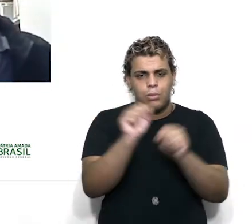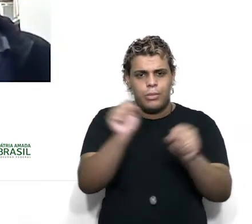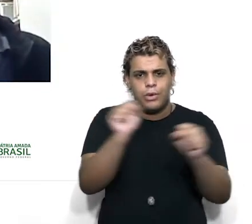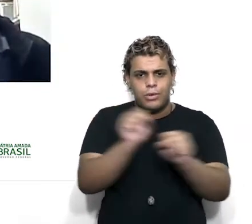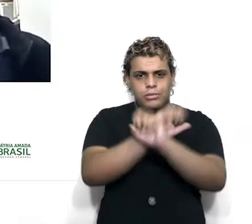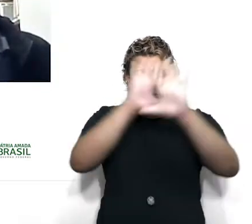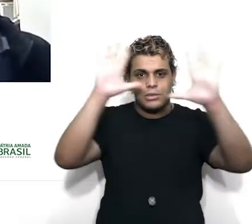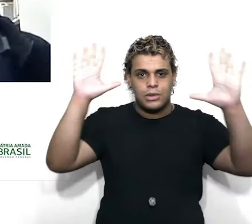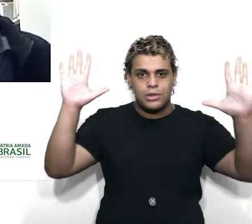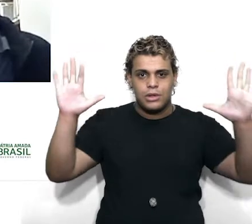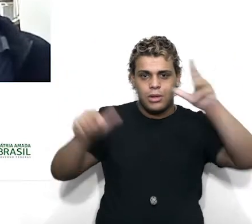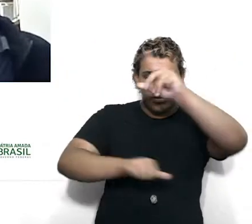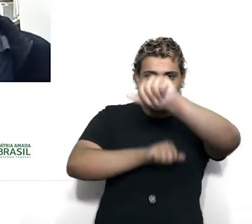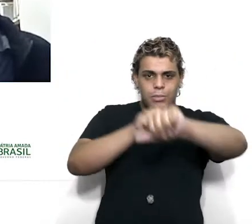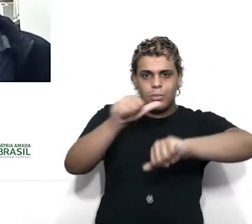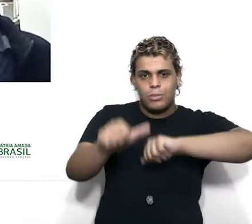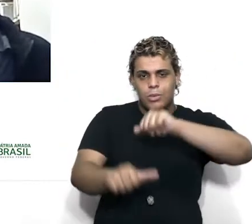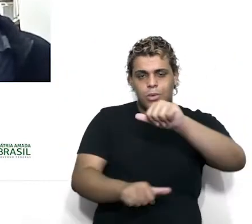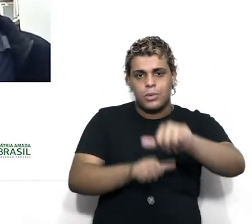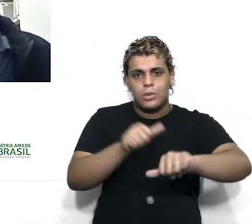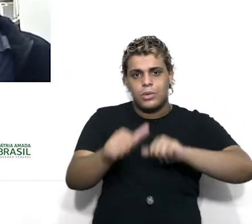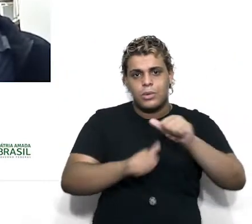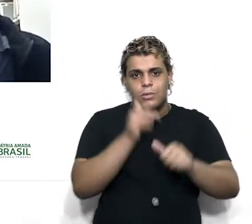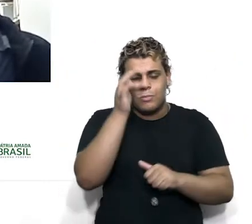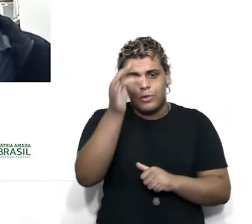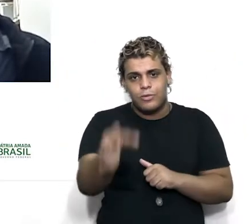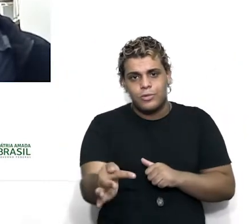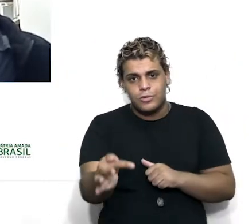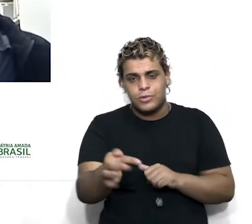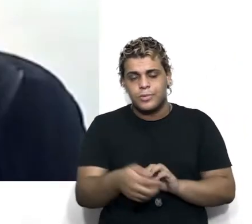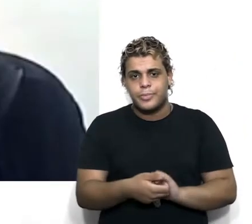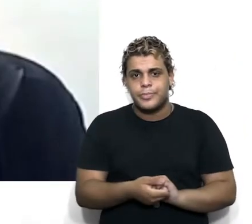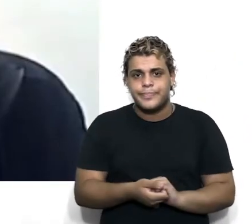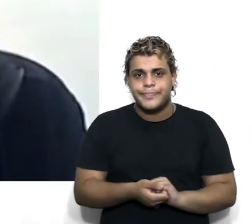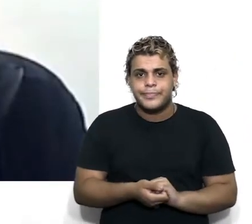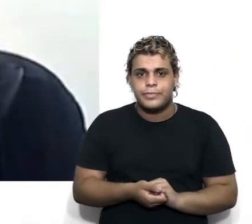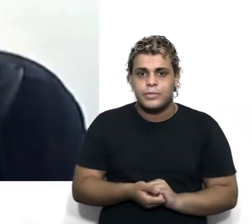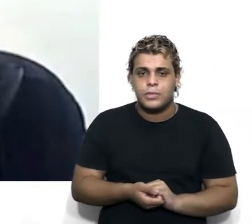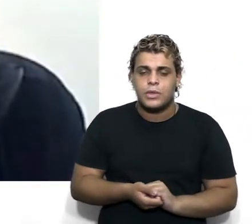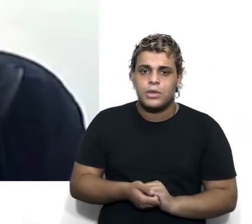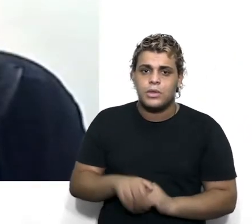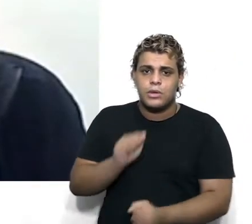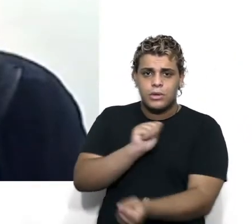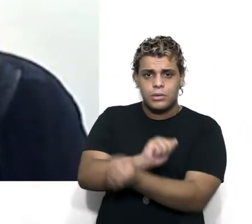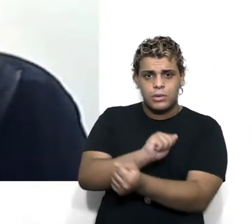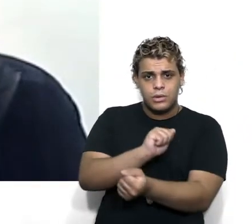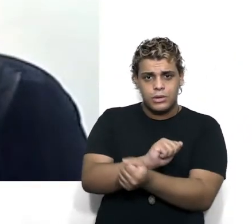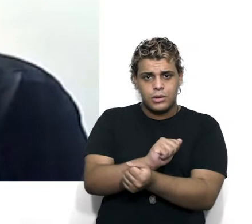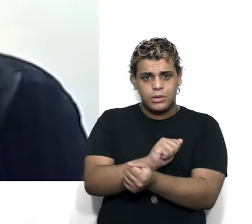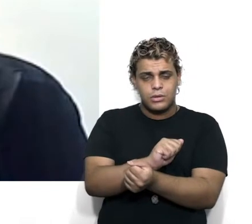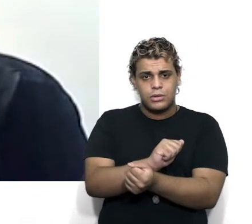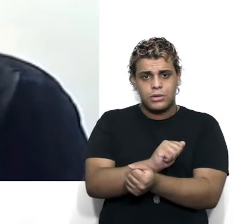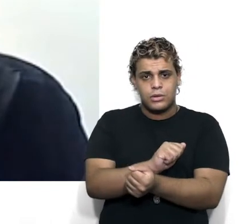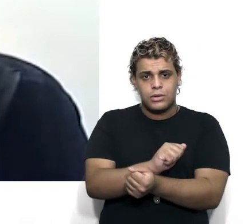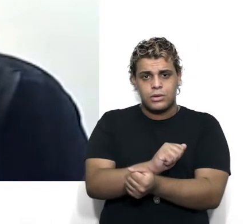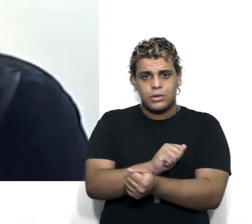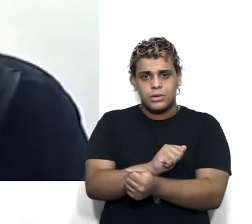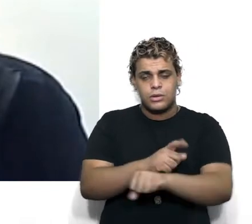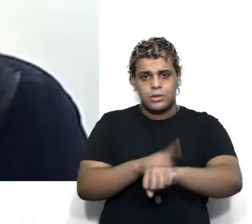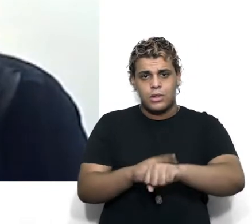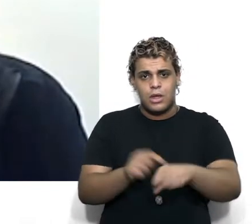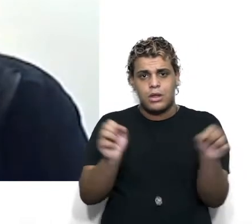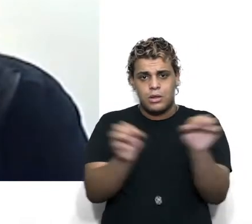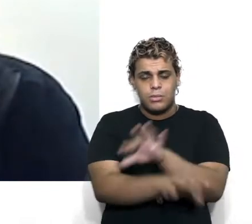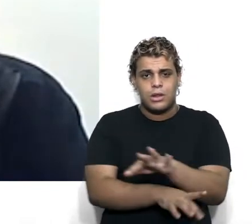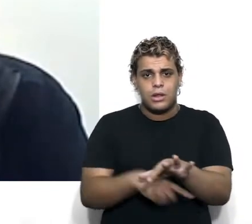a mudar à nossa frente. Mas eu espero é que daqui saiamos com uma alergia